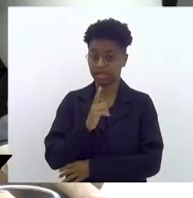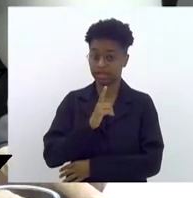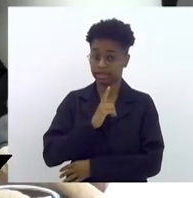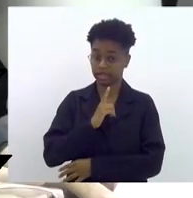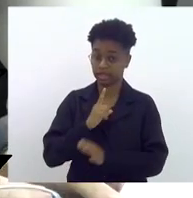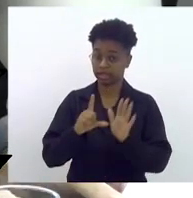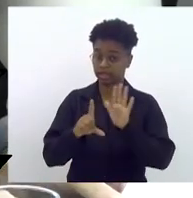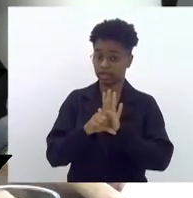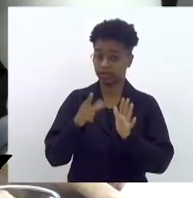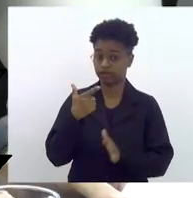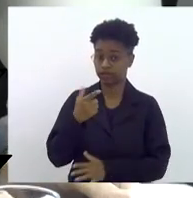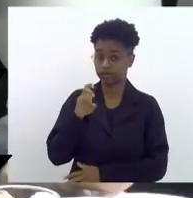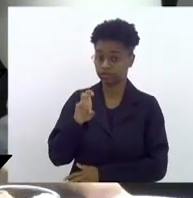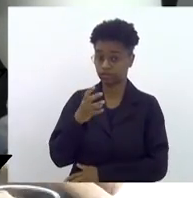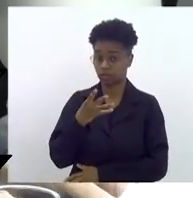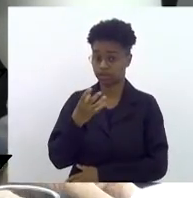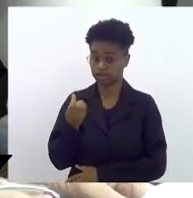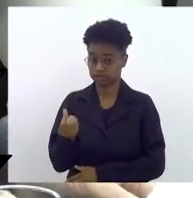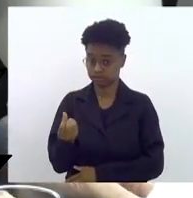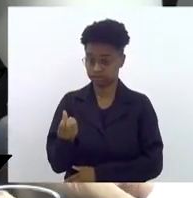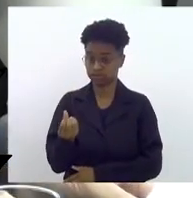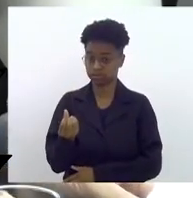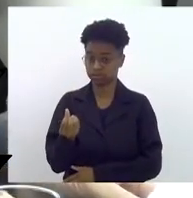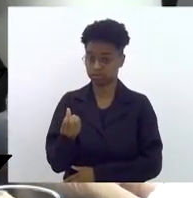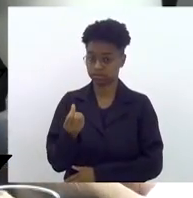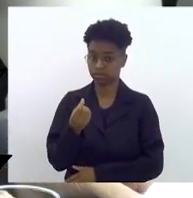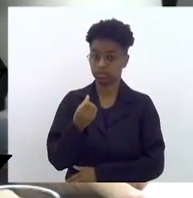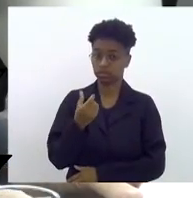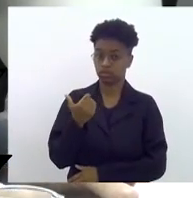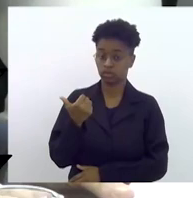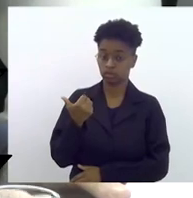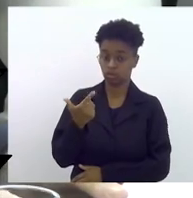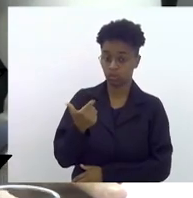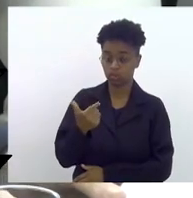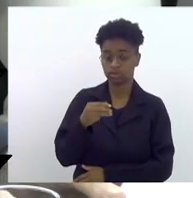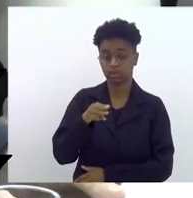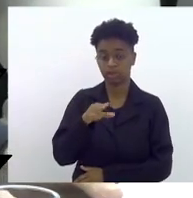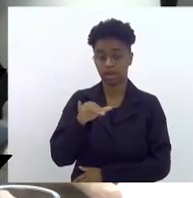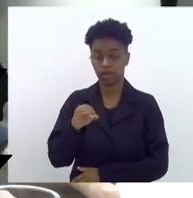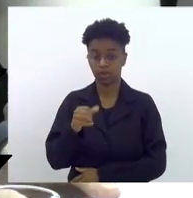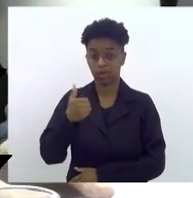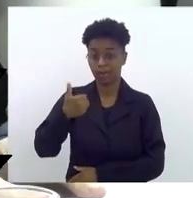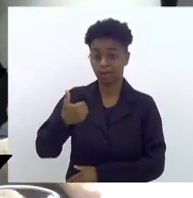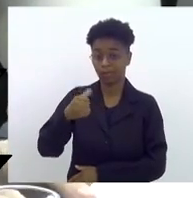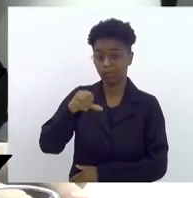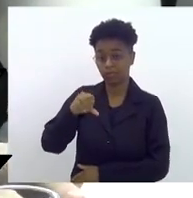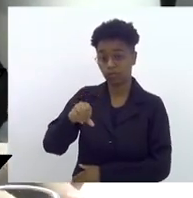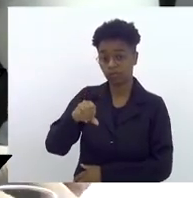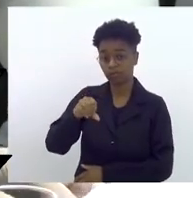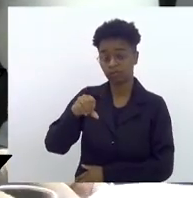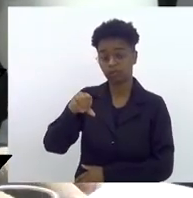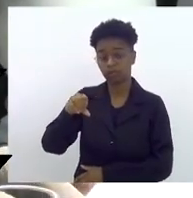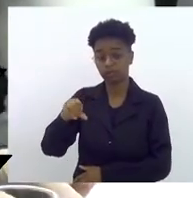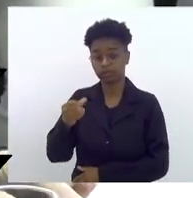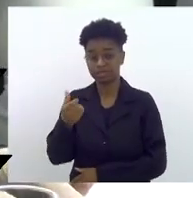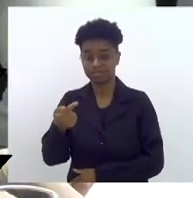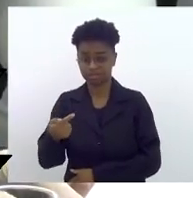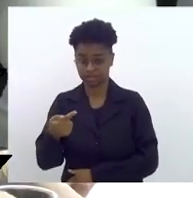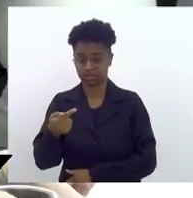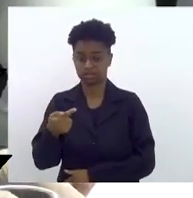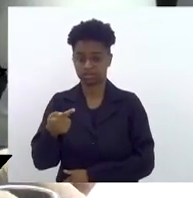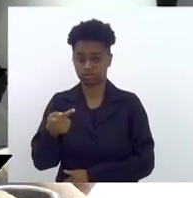a lei 2546 de 12 de maio de 1997